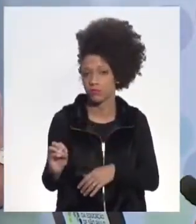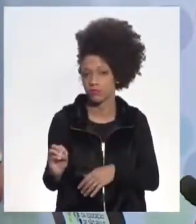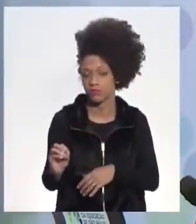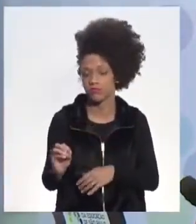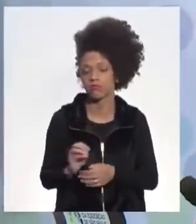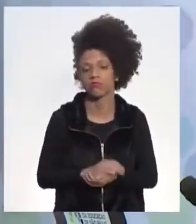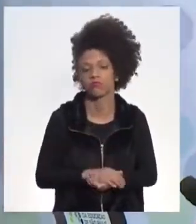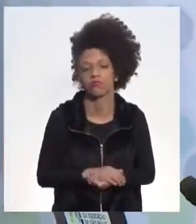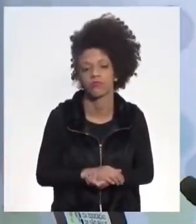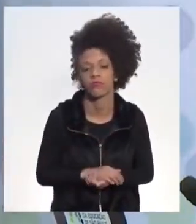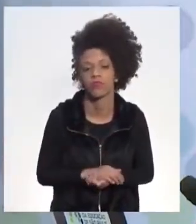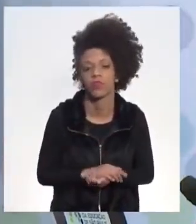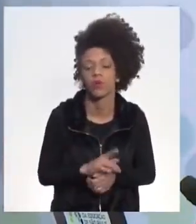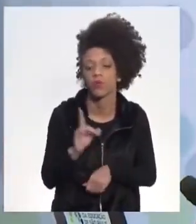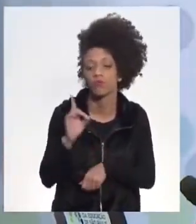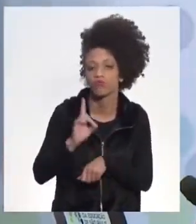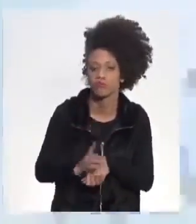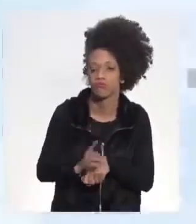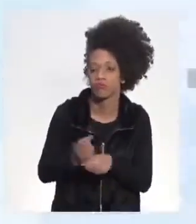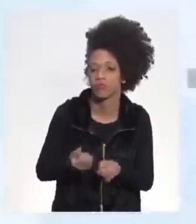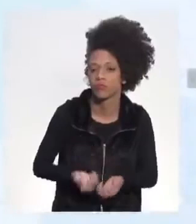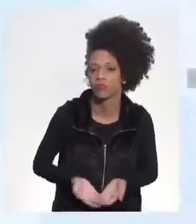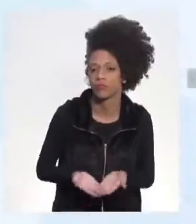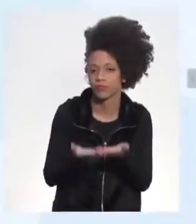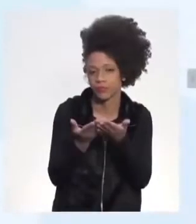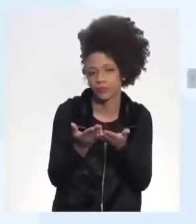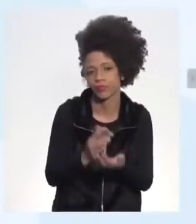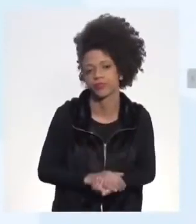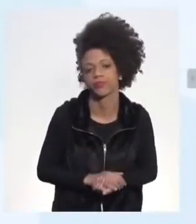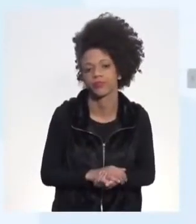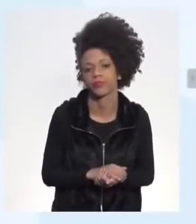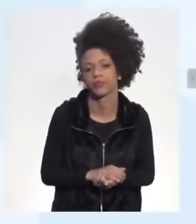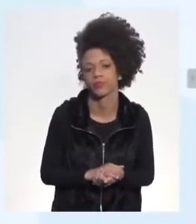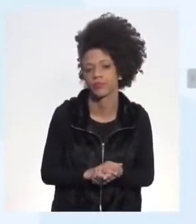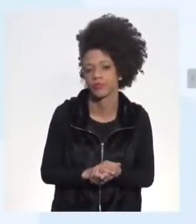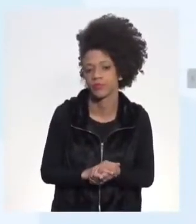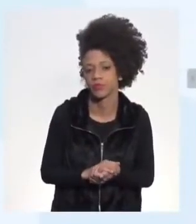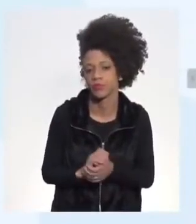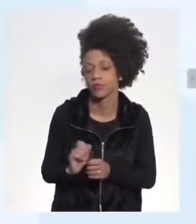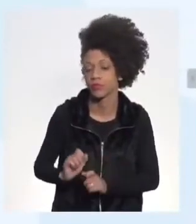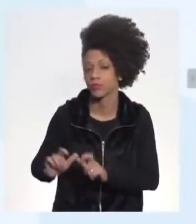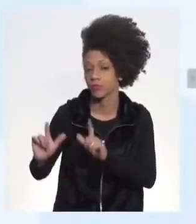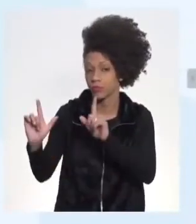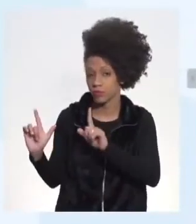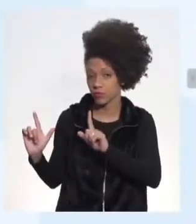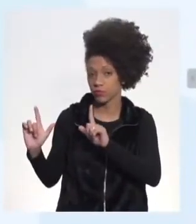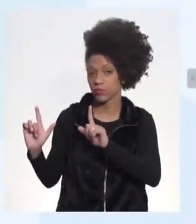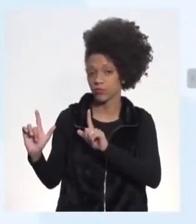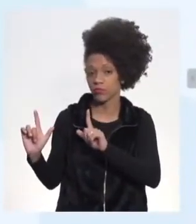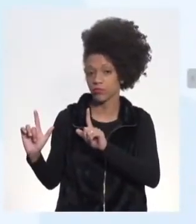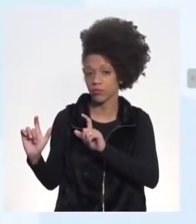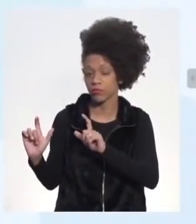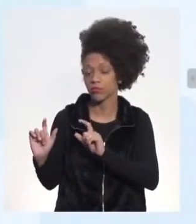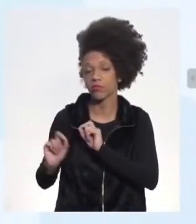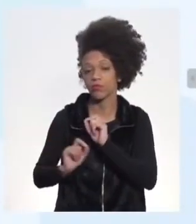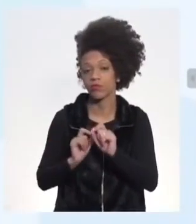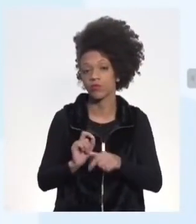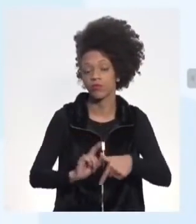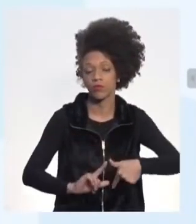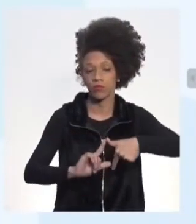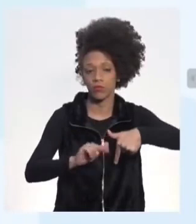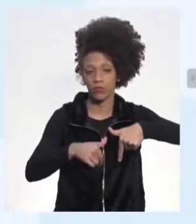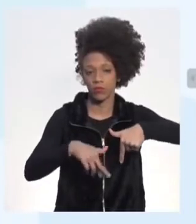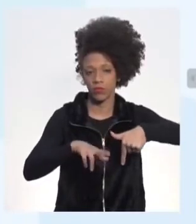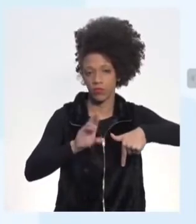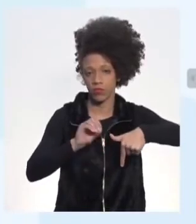R$240. O diretor vai colocar para vocês, que eu vou botar ele doidinho agora, além do print, o QR Code e